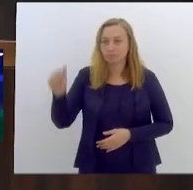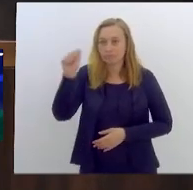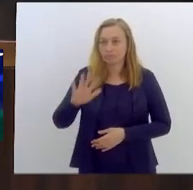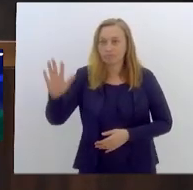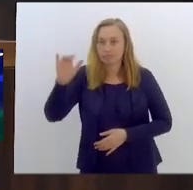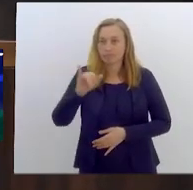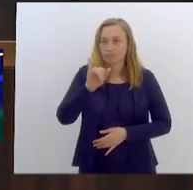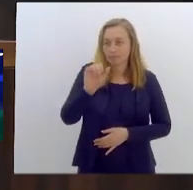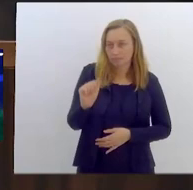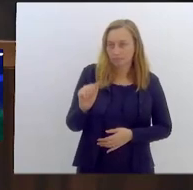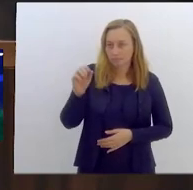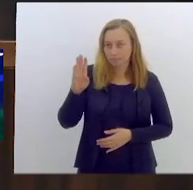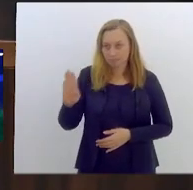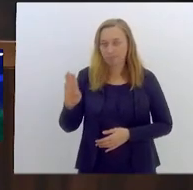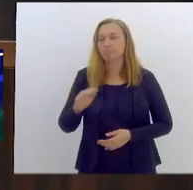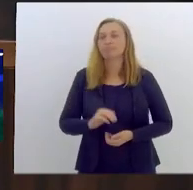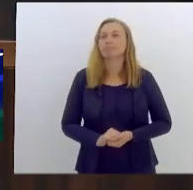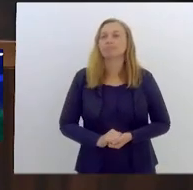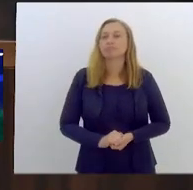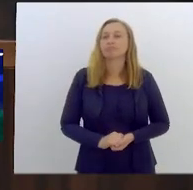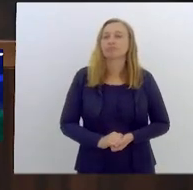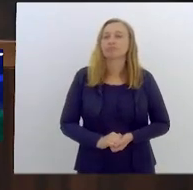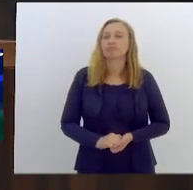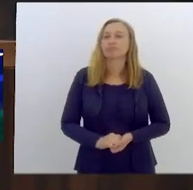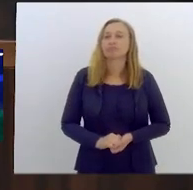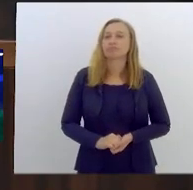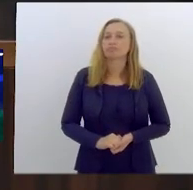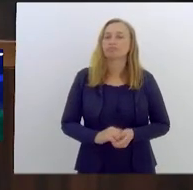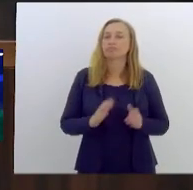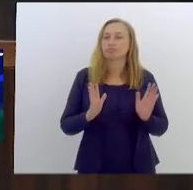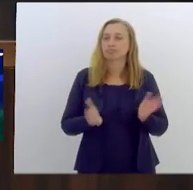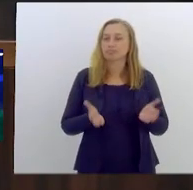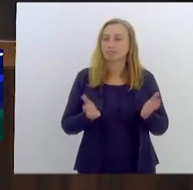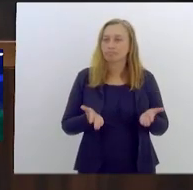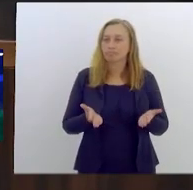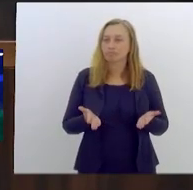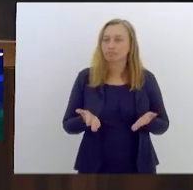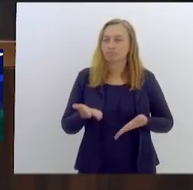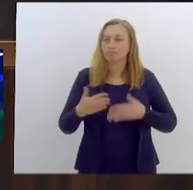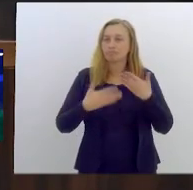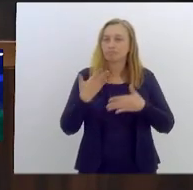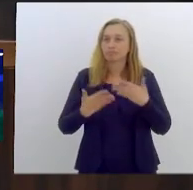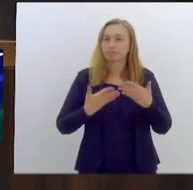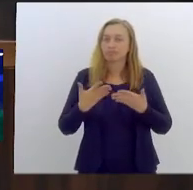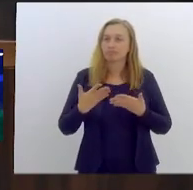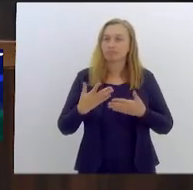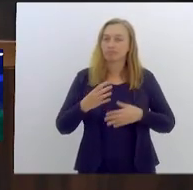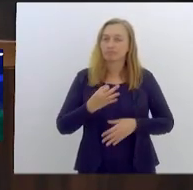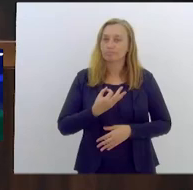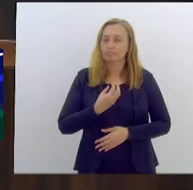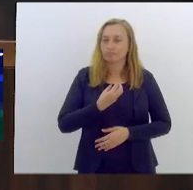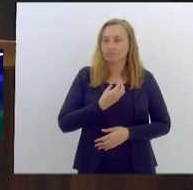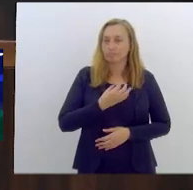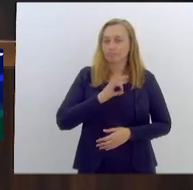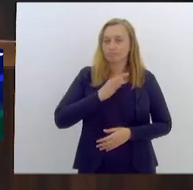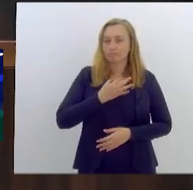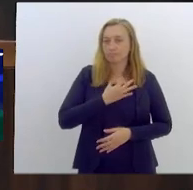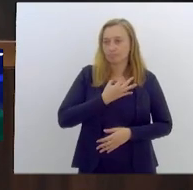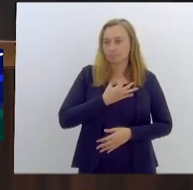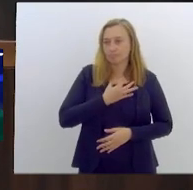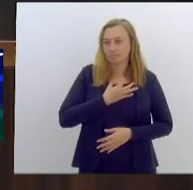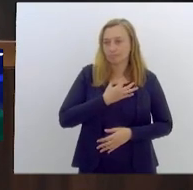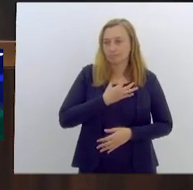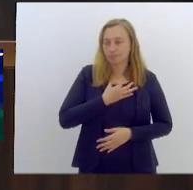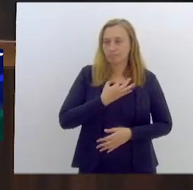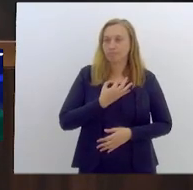IAB, que hoje nos agraciou com a medalha, deputado Valdeque Carneiro,